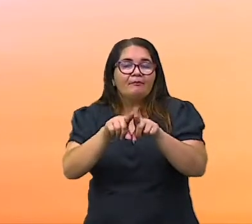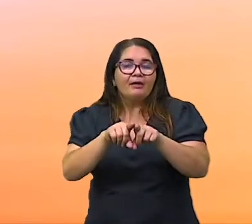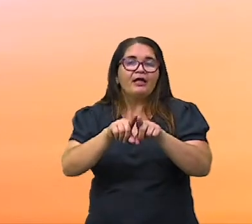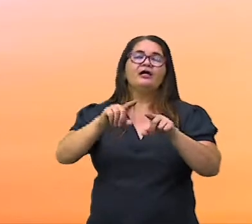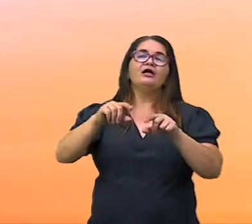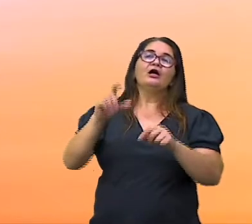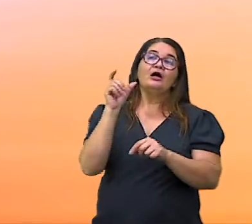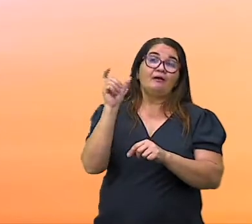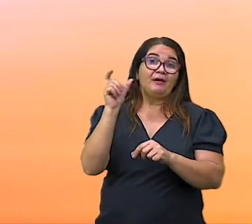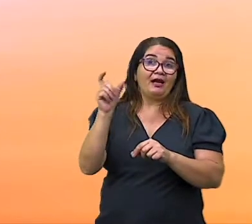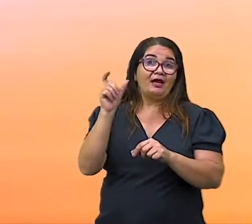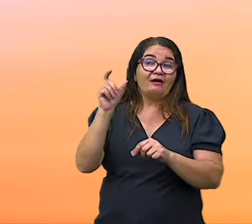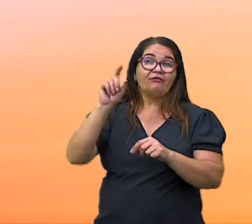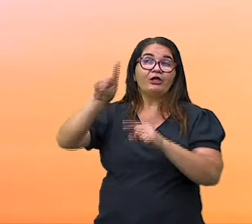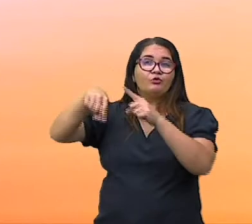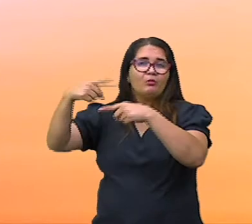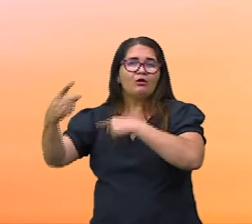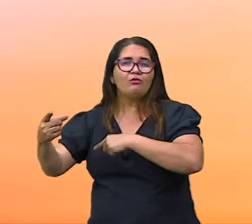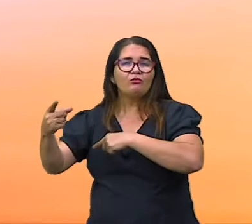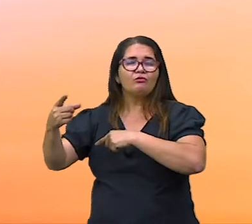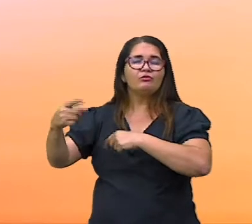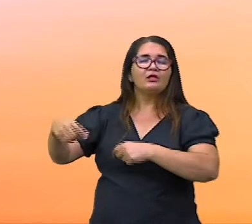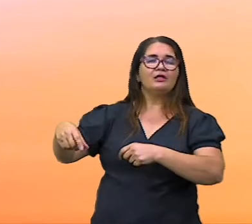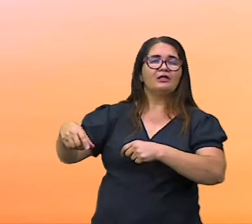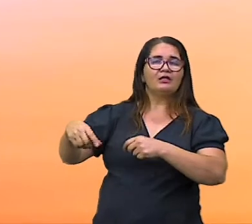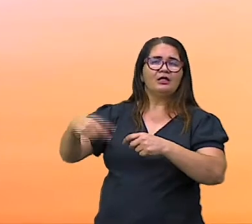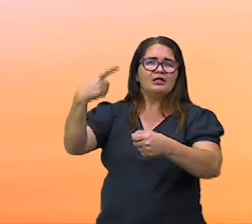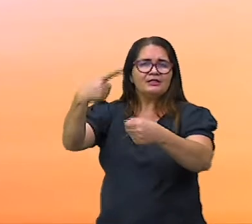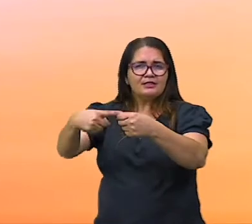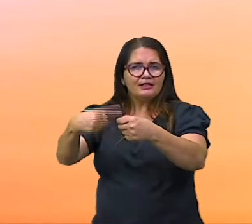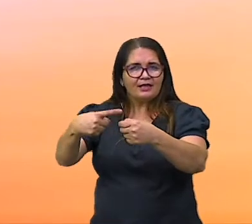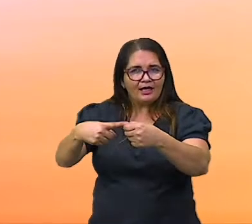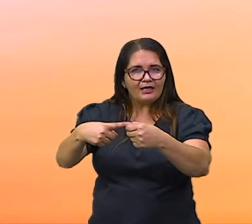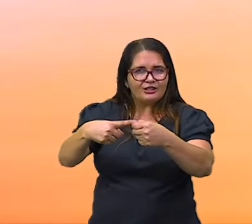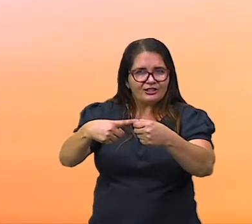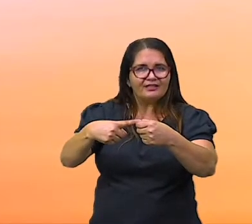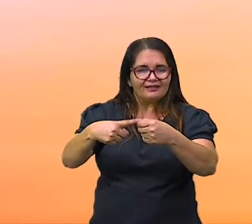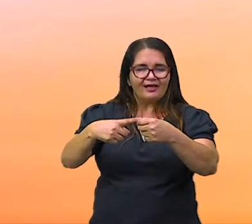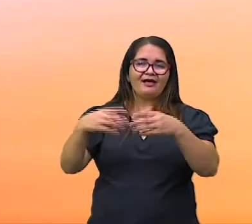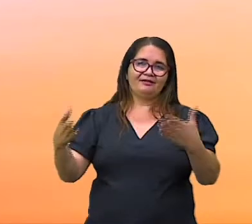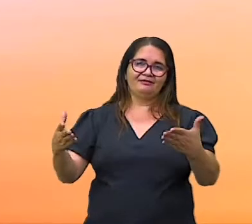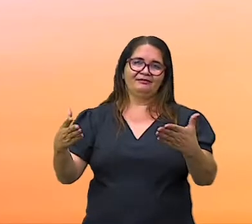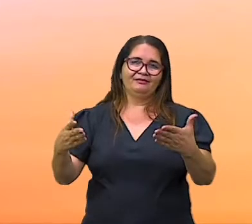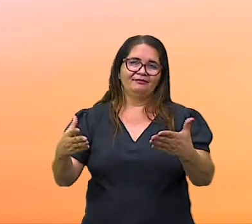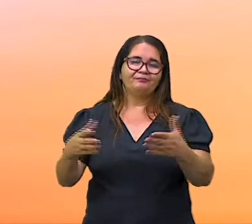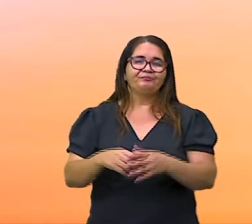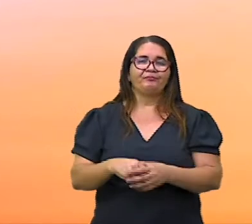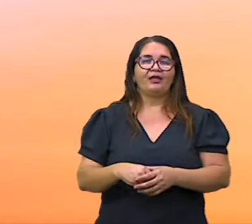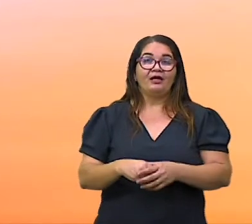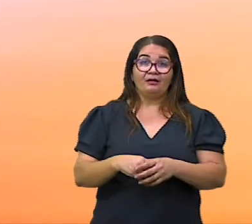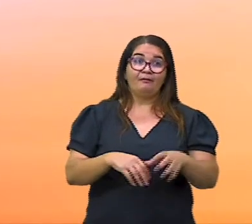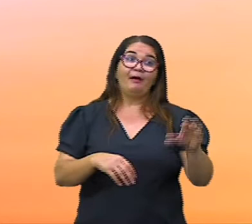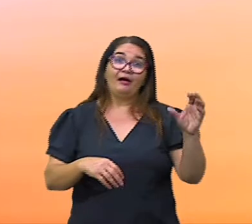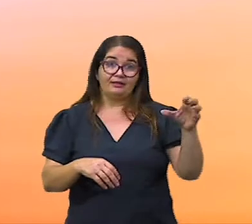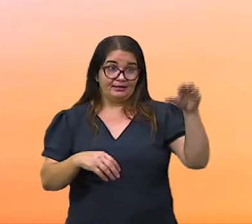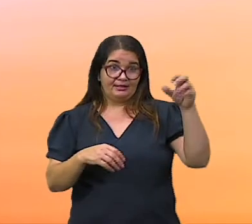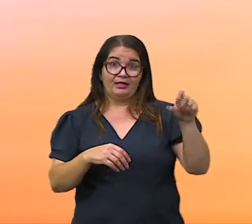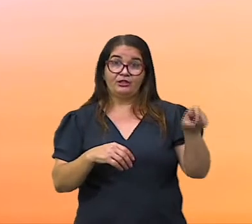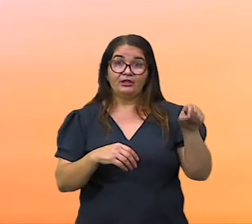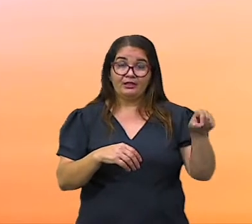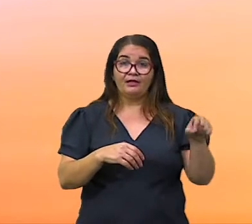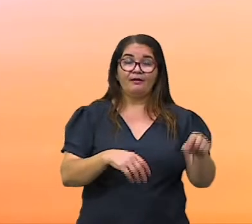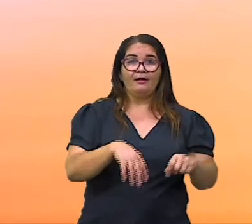cidade da nossa imperatriz, né, esposa de Dom Pedro II, Teresa Cristina.